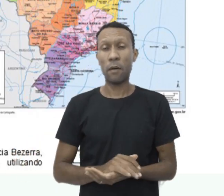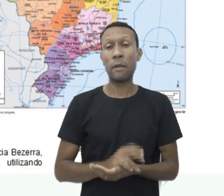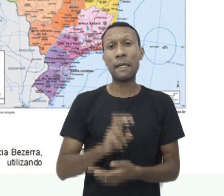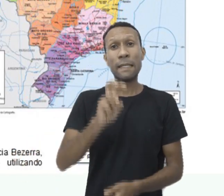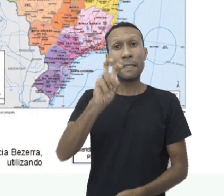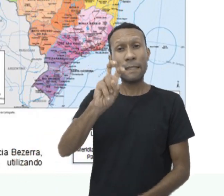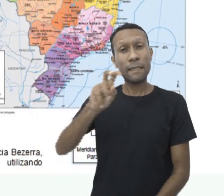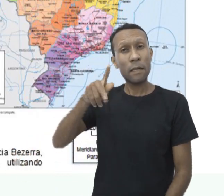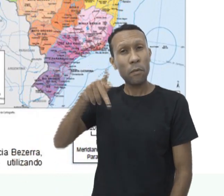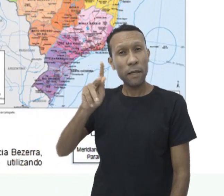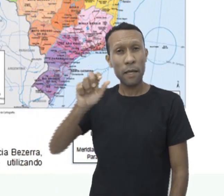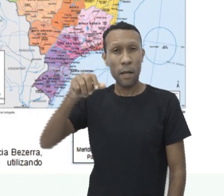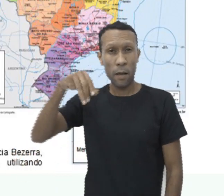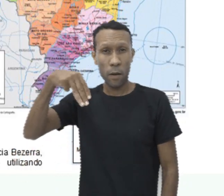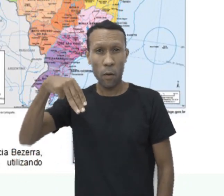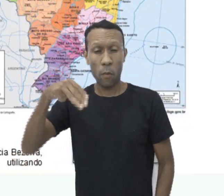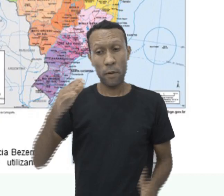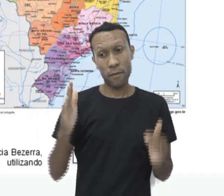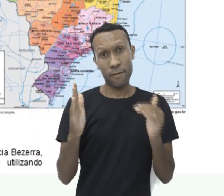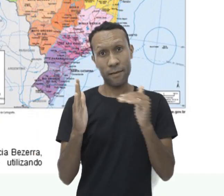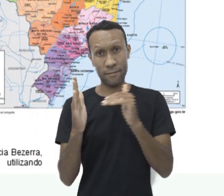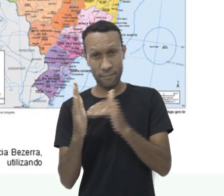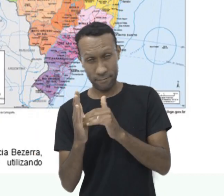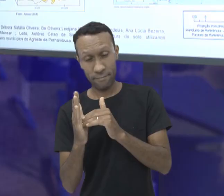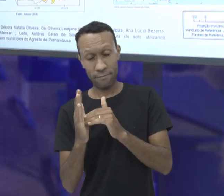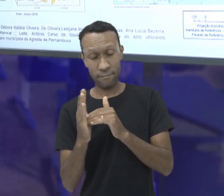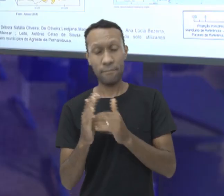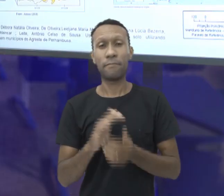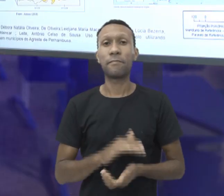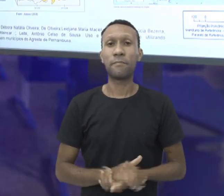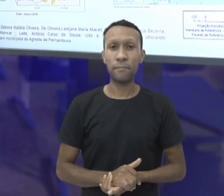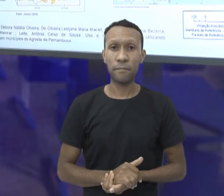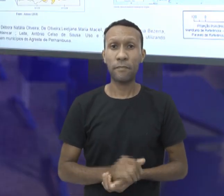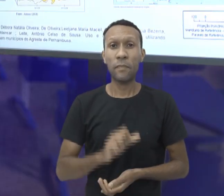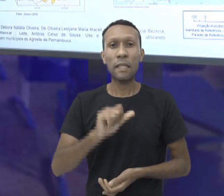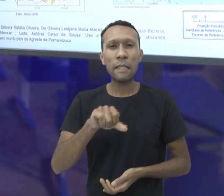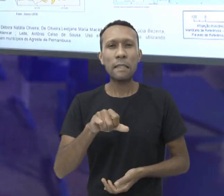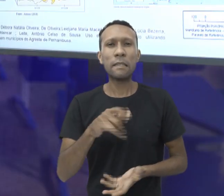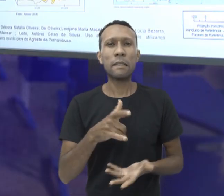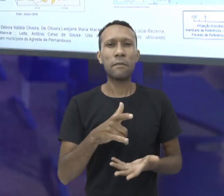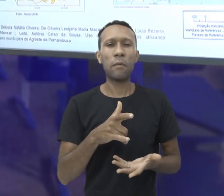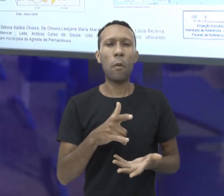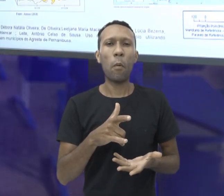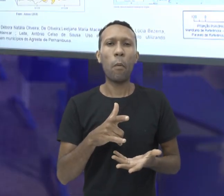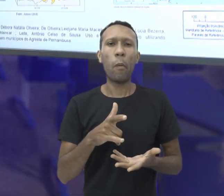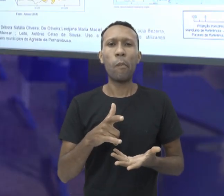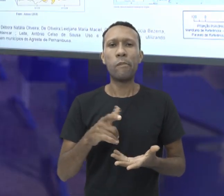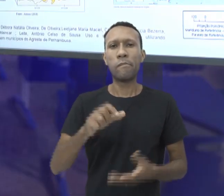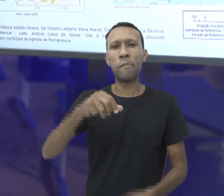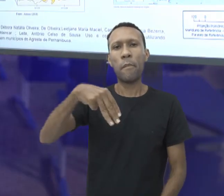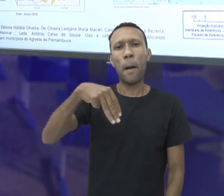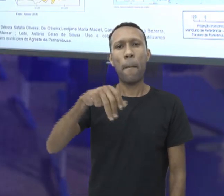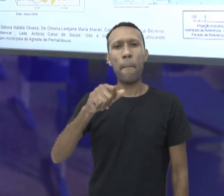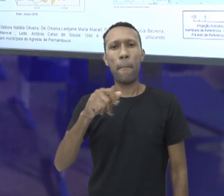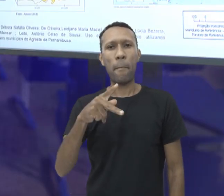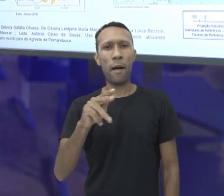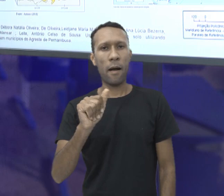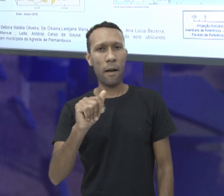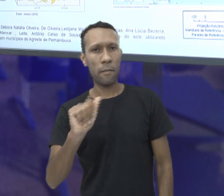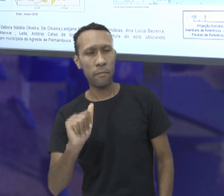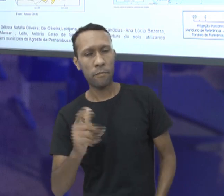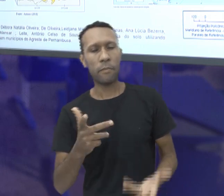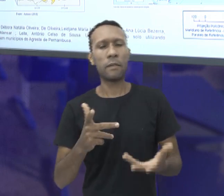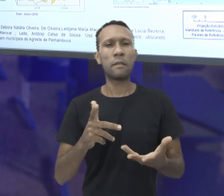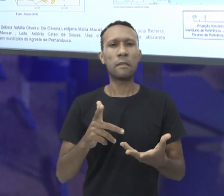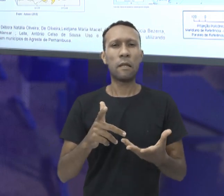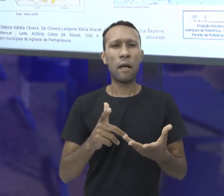cada centímetro. Corresponde nesse mapa aqui, se for no mapa virtual ou no mapa convencional, cada